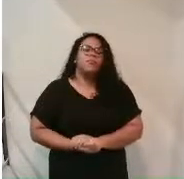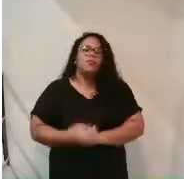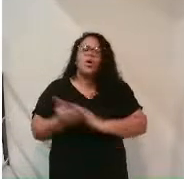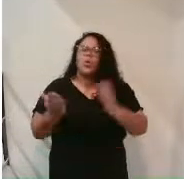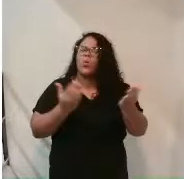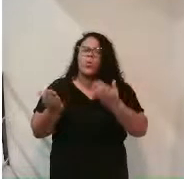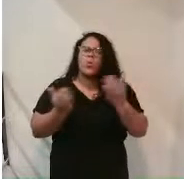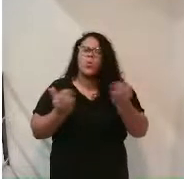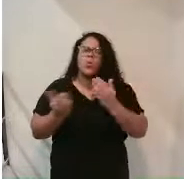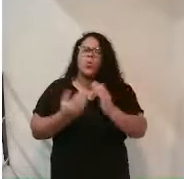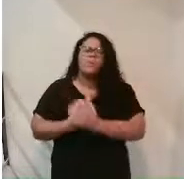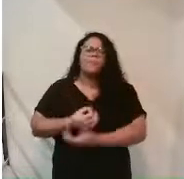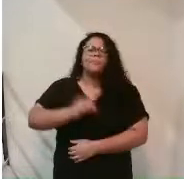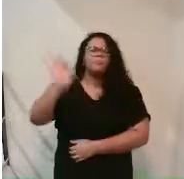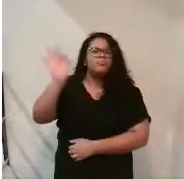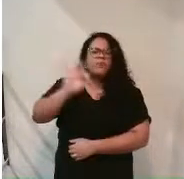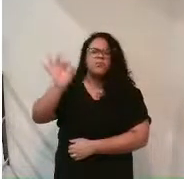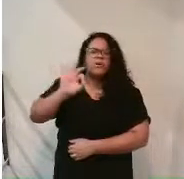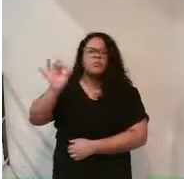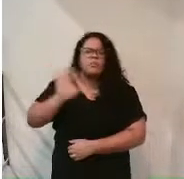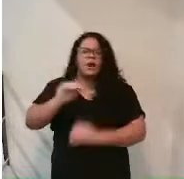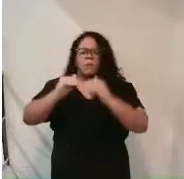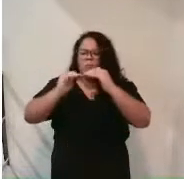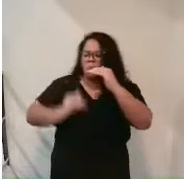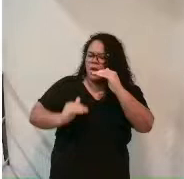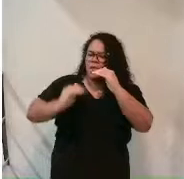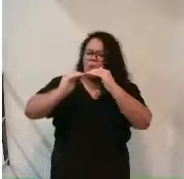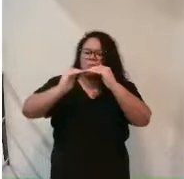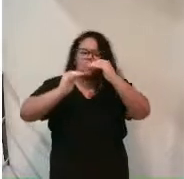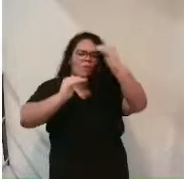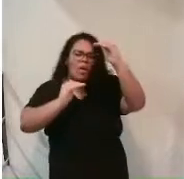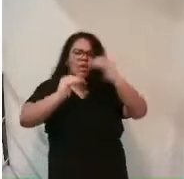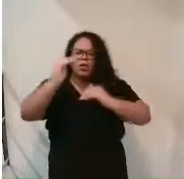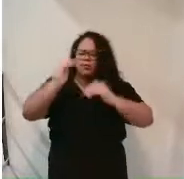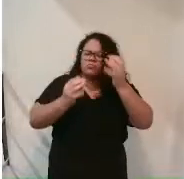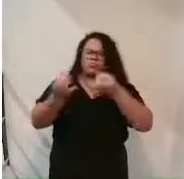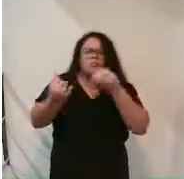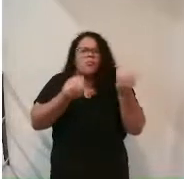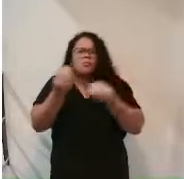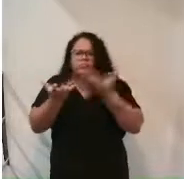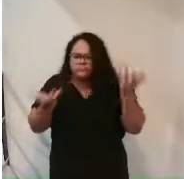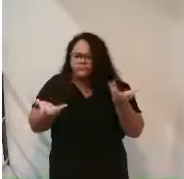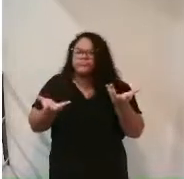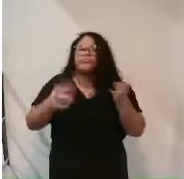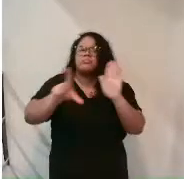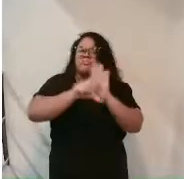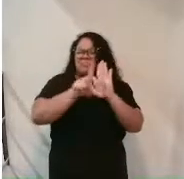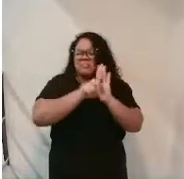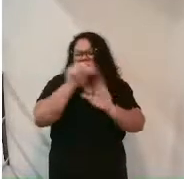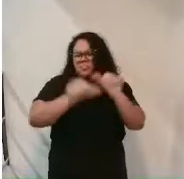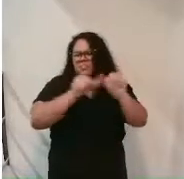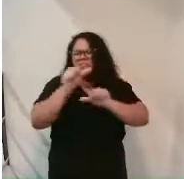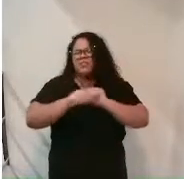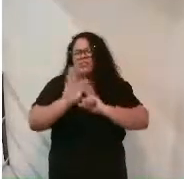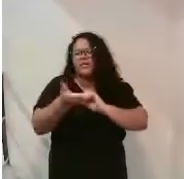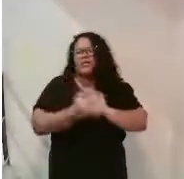do ICMS socioambiental repassado para os gestores, mas para aqueles gestores que tinham cuidado todo especial com o meio